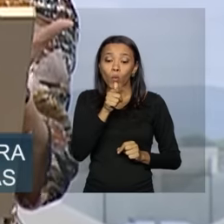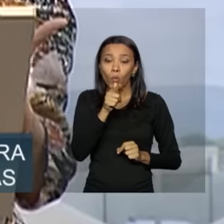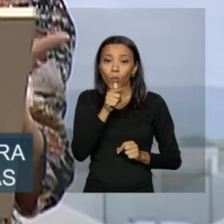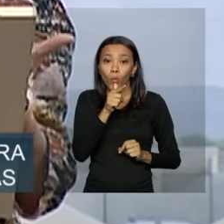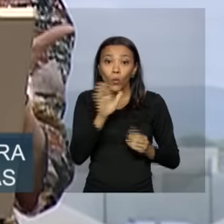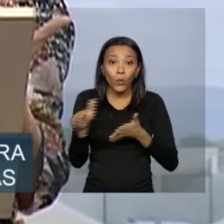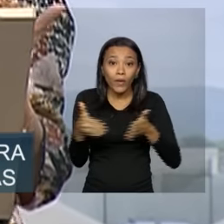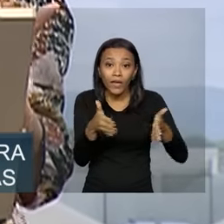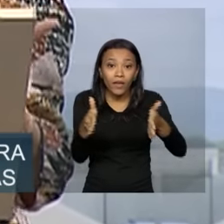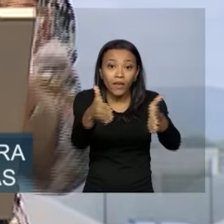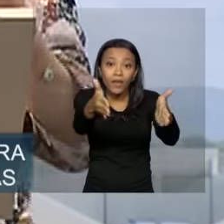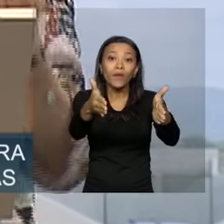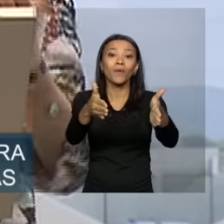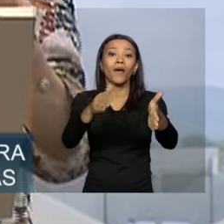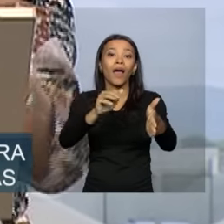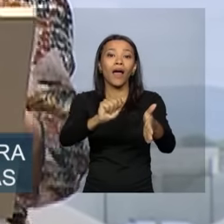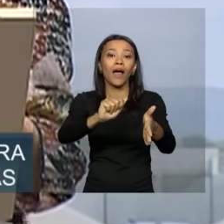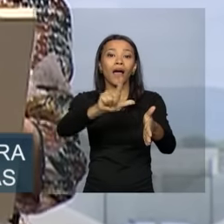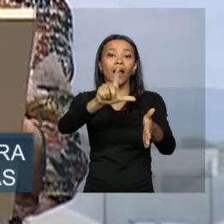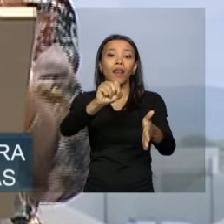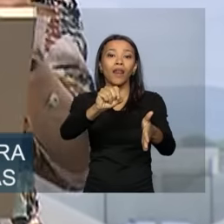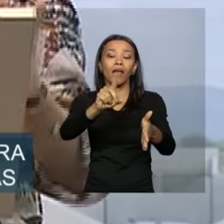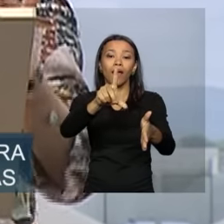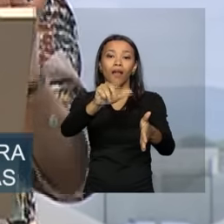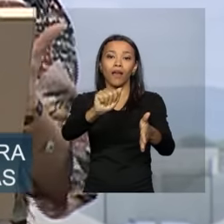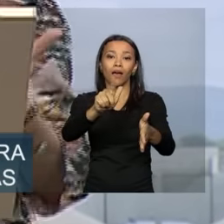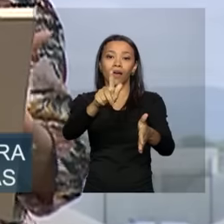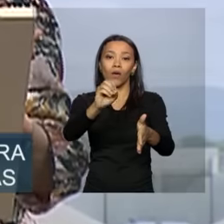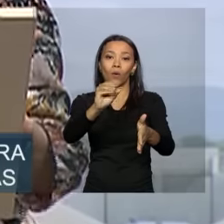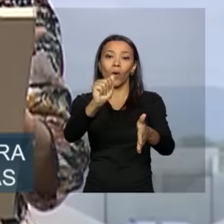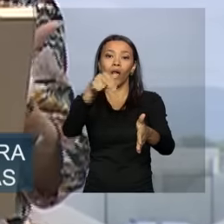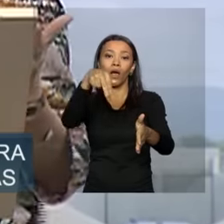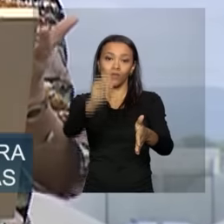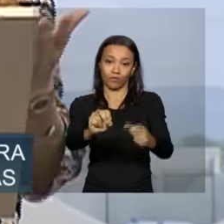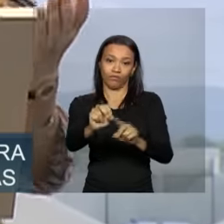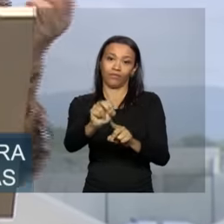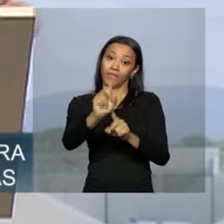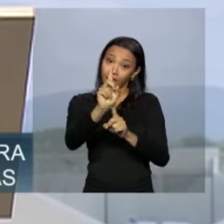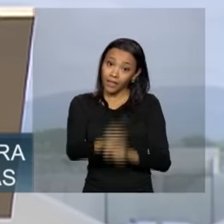o rio alagoano, porque o canal alagoano é um rio alagoano.